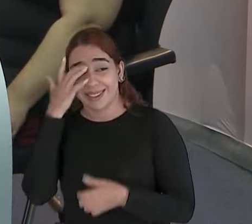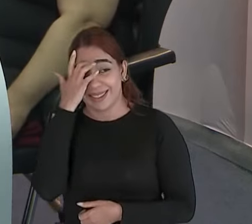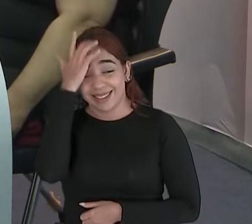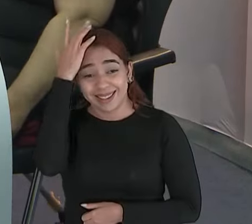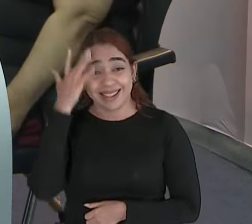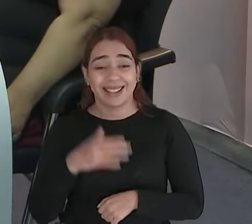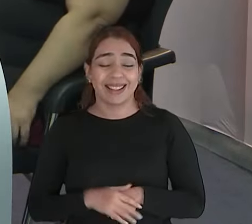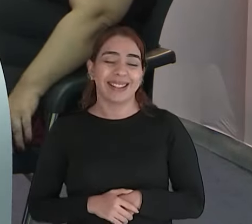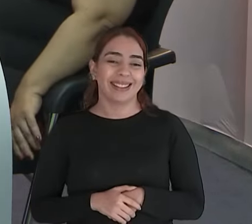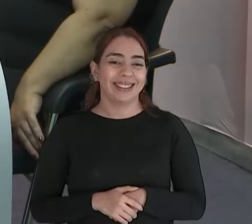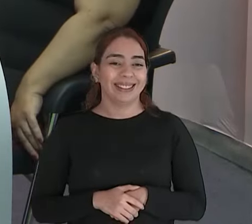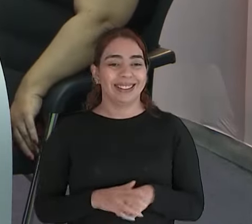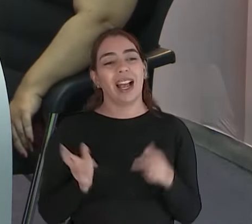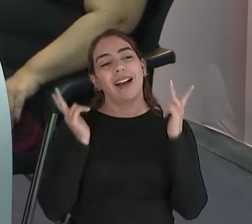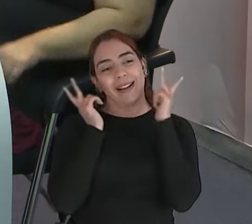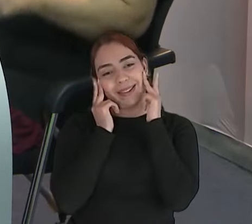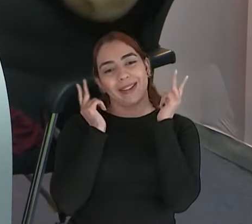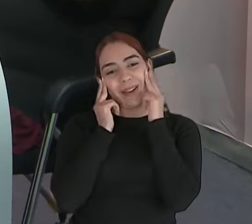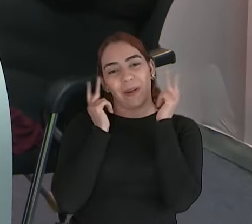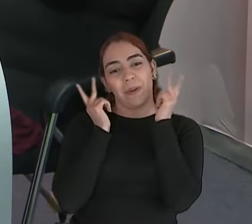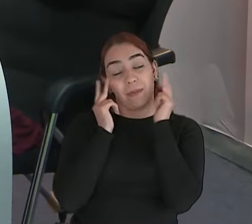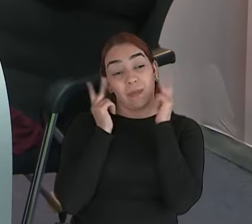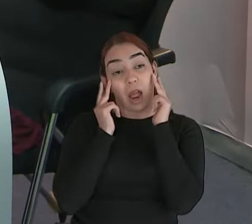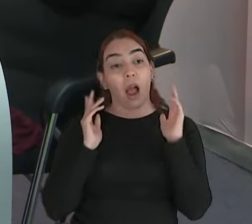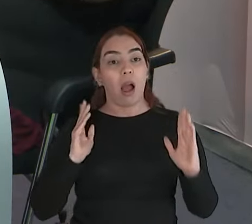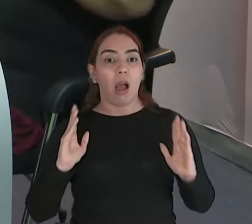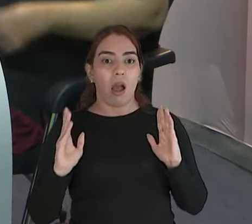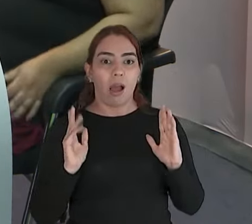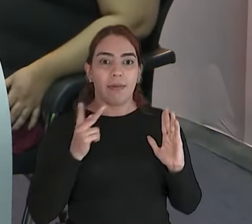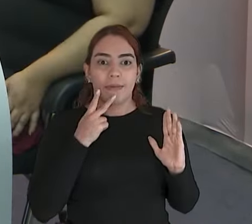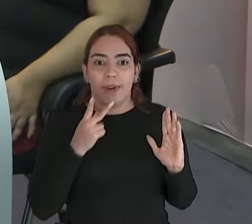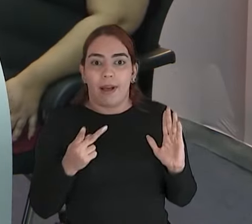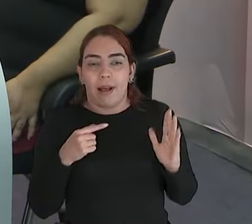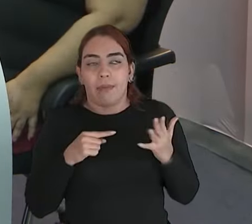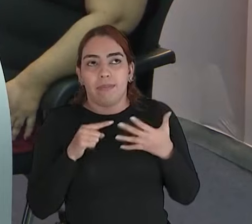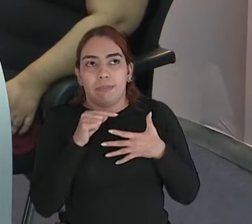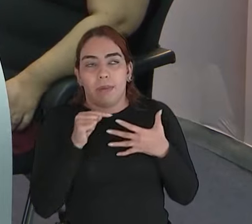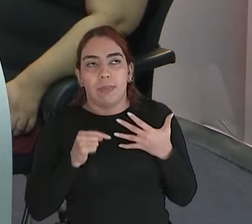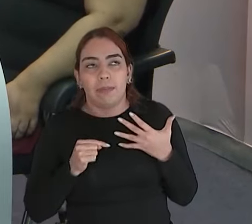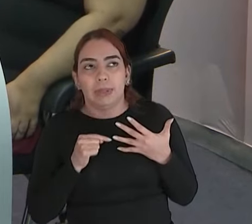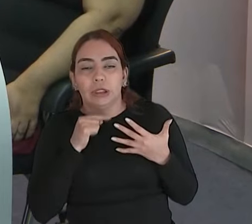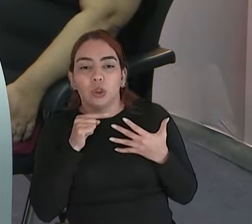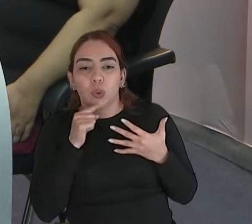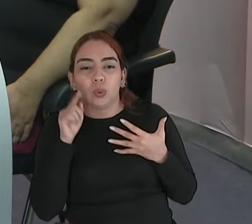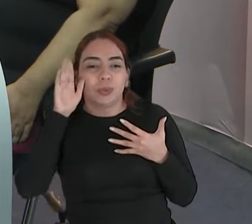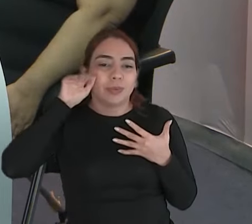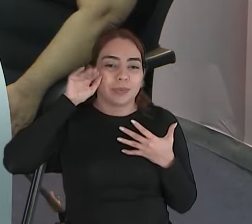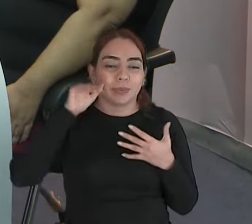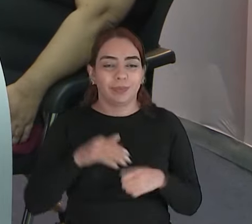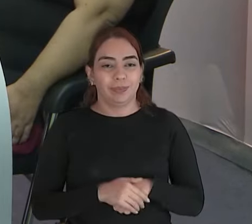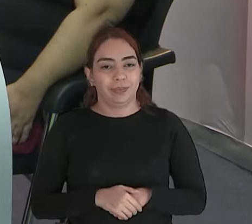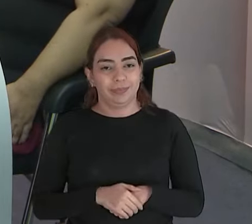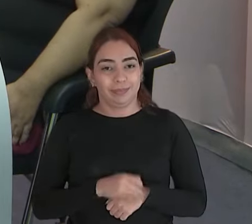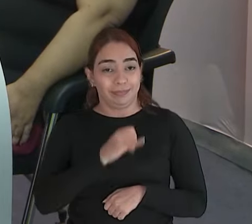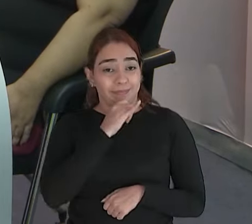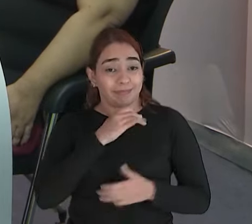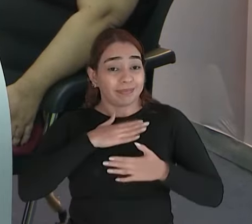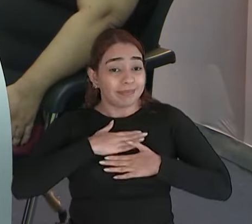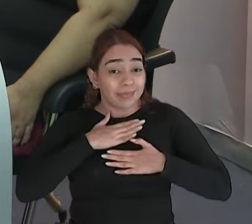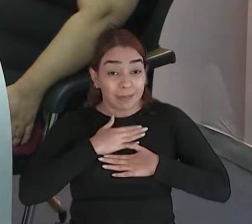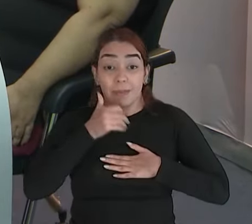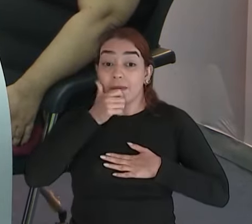um profissional, do que com o pai. Como? Imagina nessa fase, falar aquelas dúvidas. Eu não sei se a minha mãe foi uma mulher à frente do